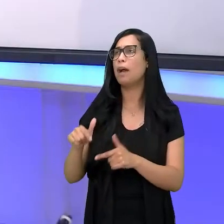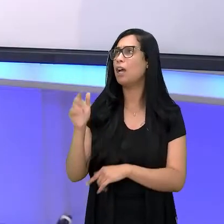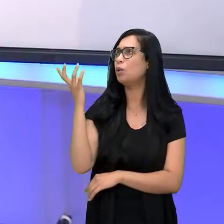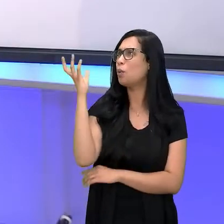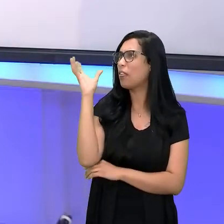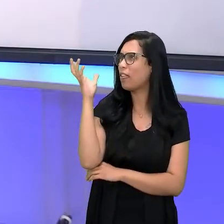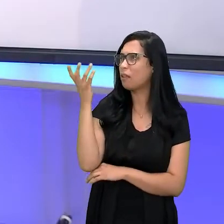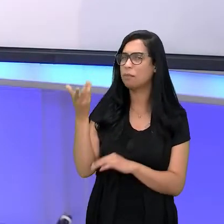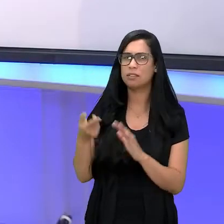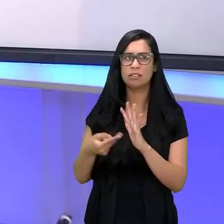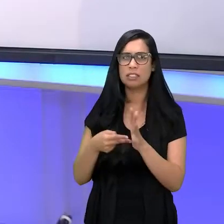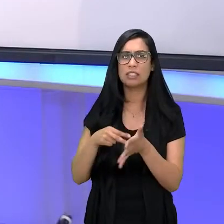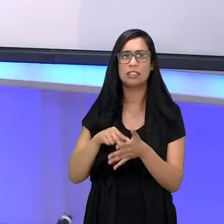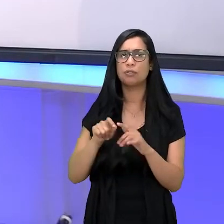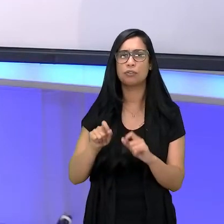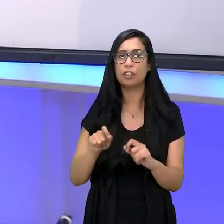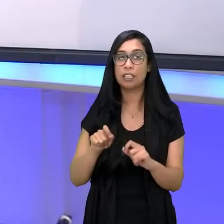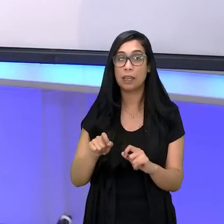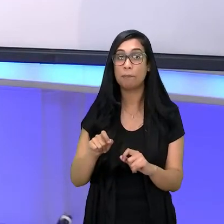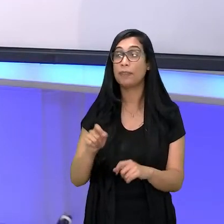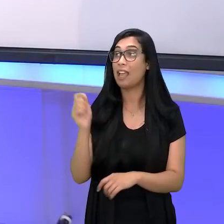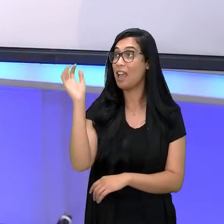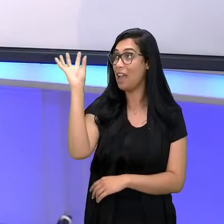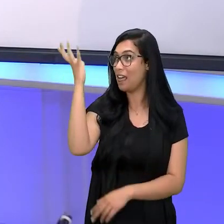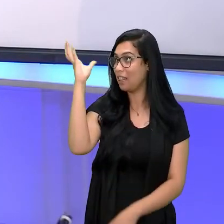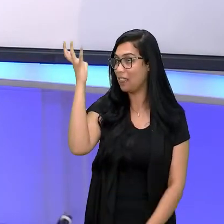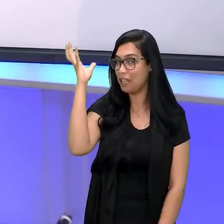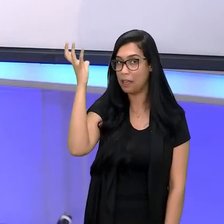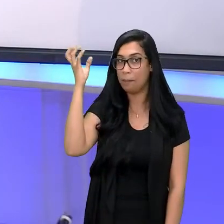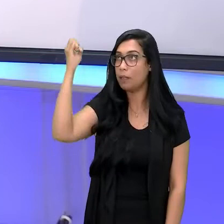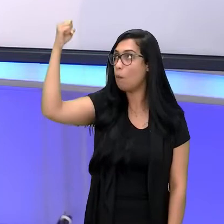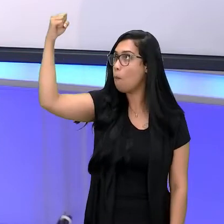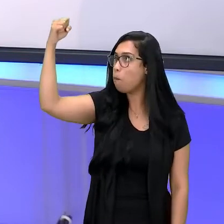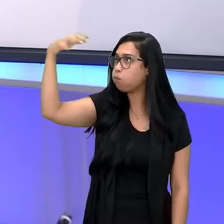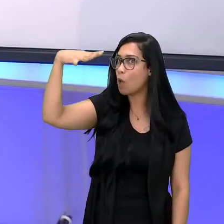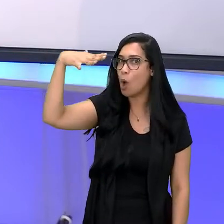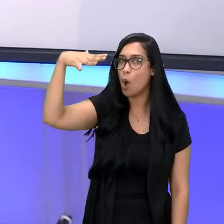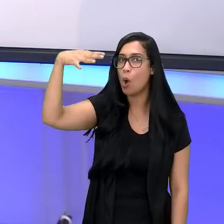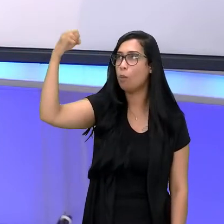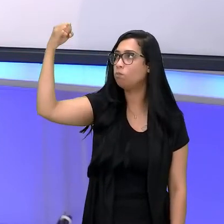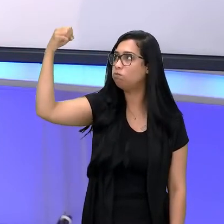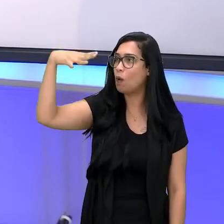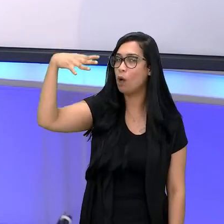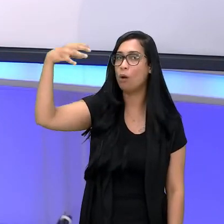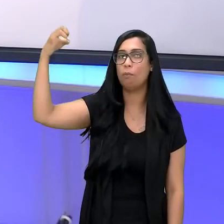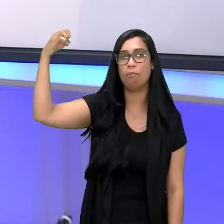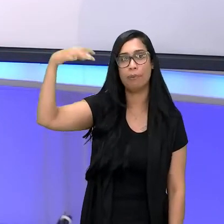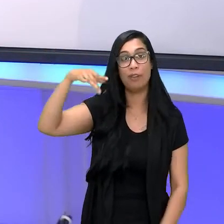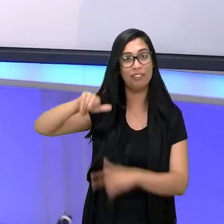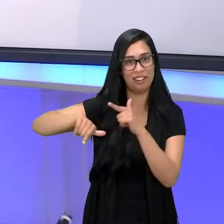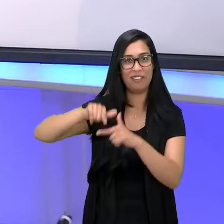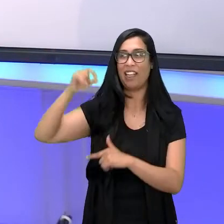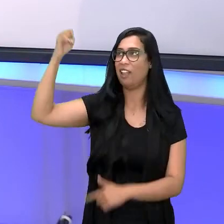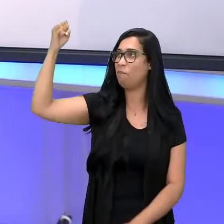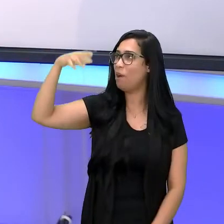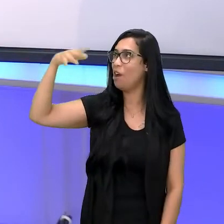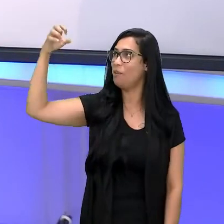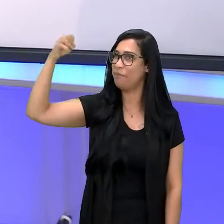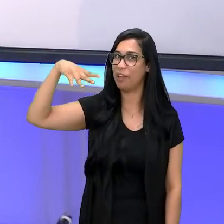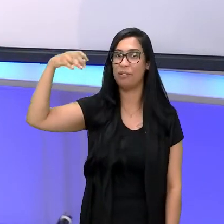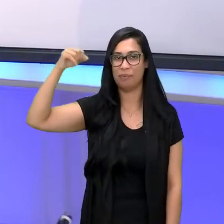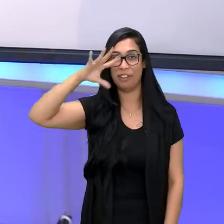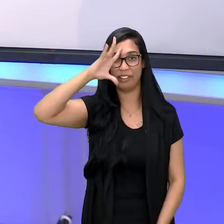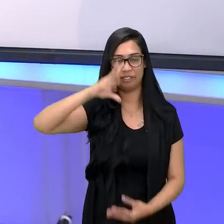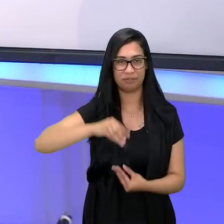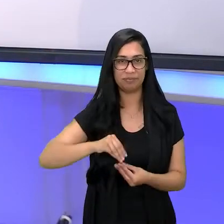Então, a potência dela é o quanto de energia elétrica ela gasta por segundo para iluminar. Então, este é o trabalho